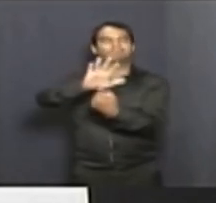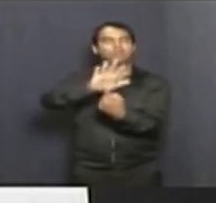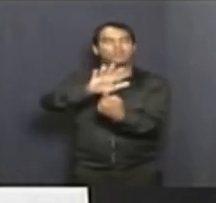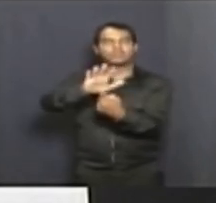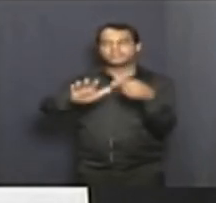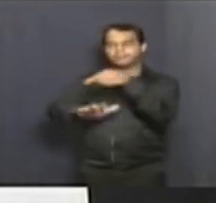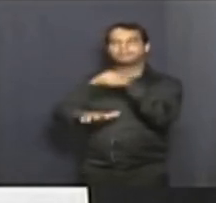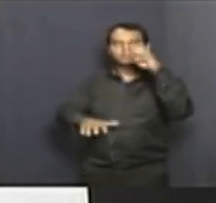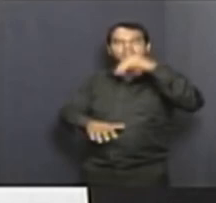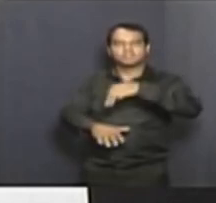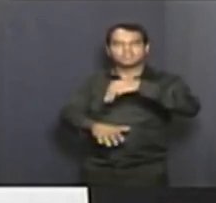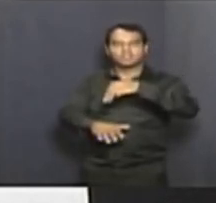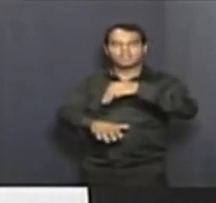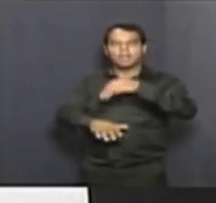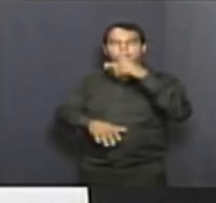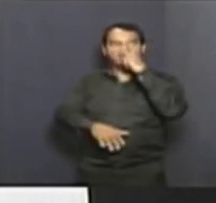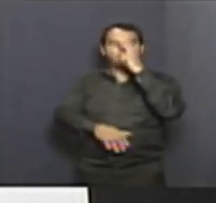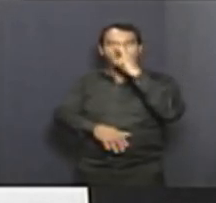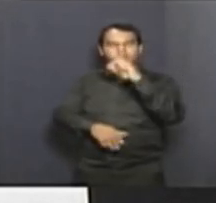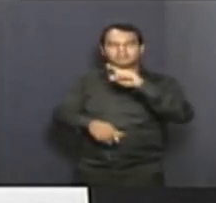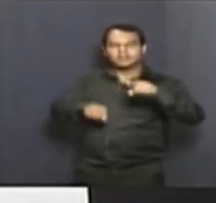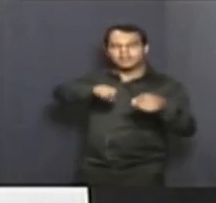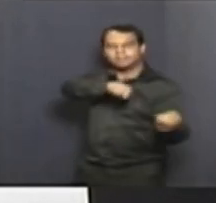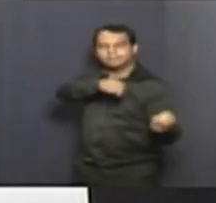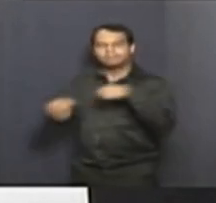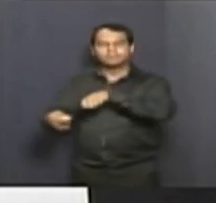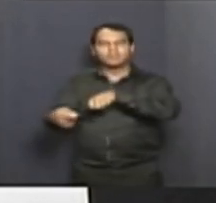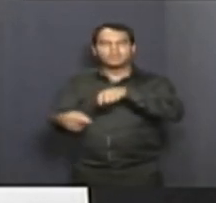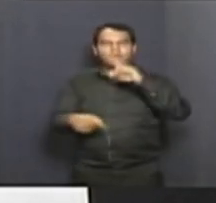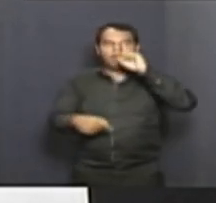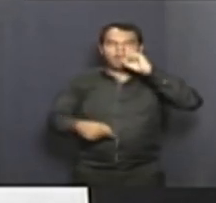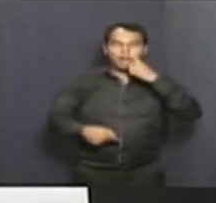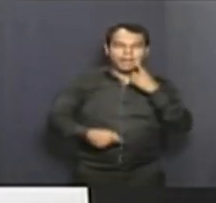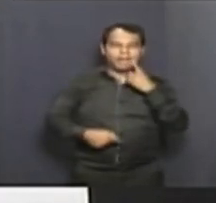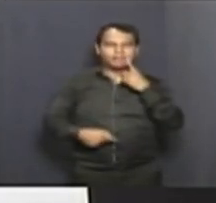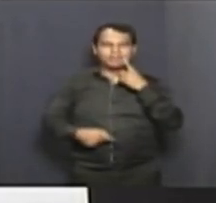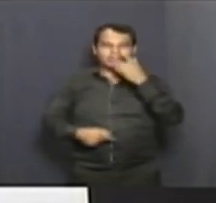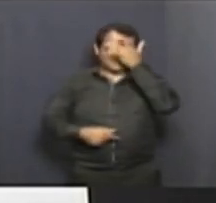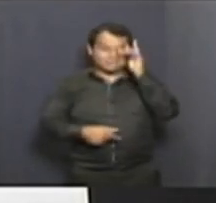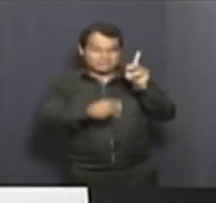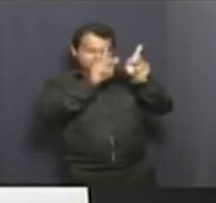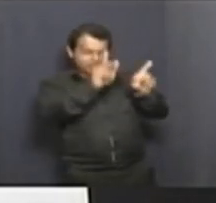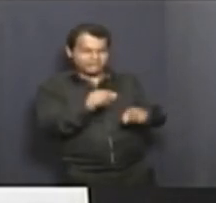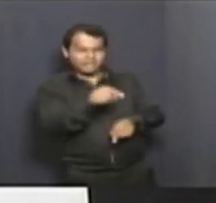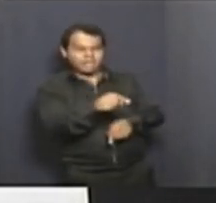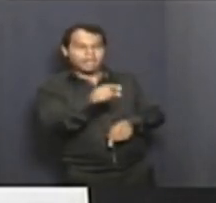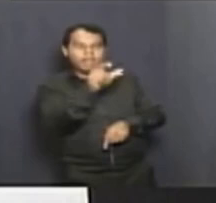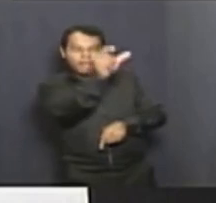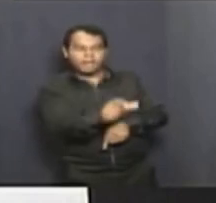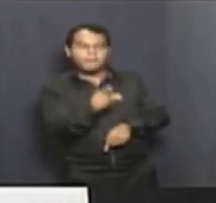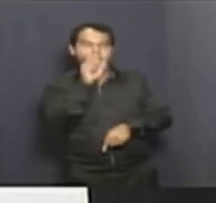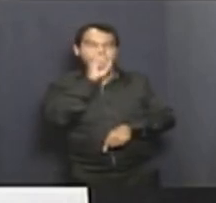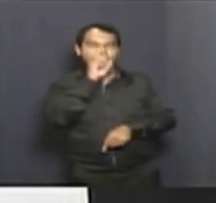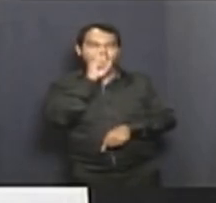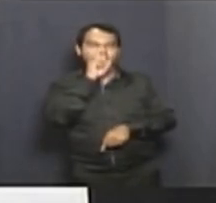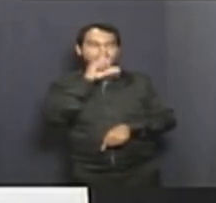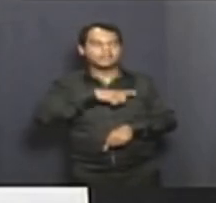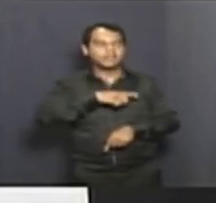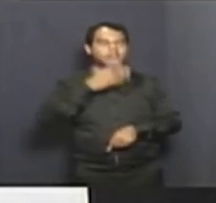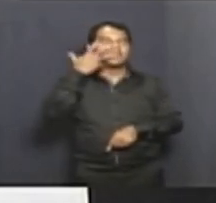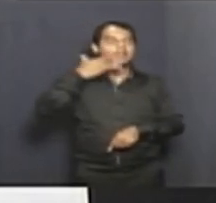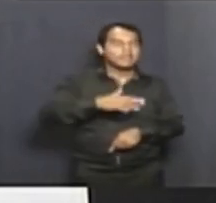assim uma lágrima que desce pelo rosto de uma mãe pela fome de uma criança